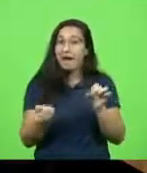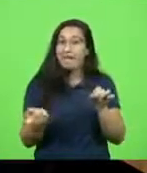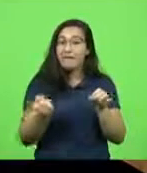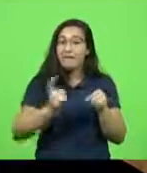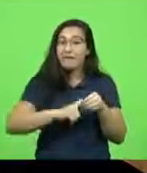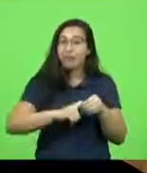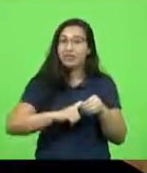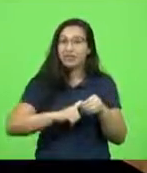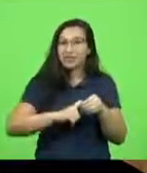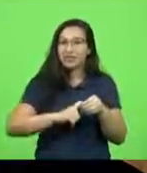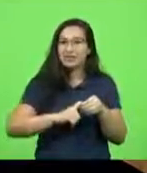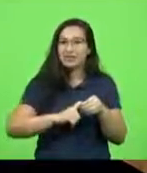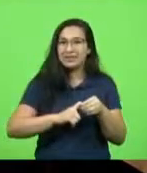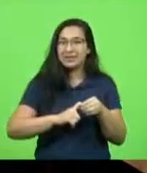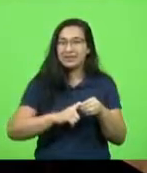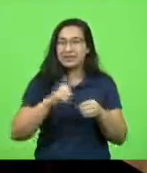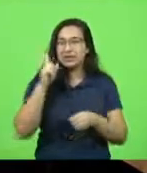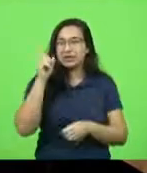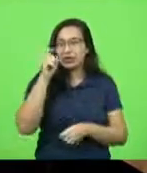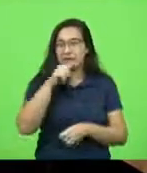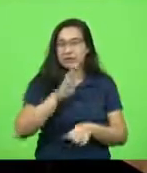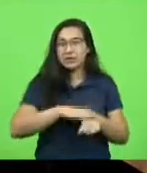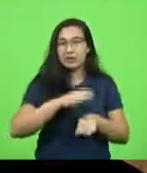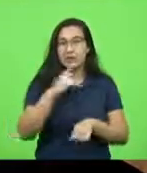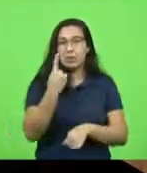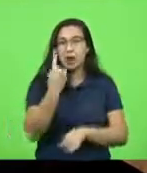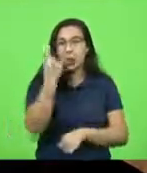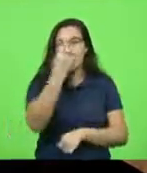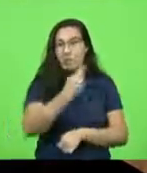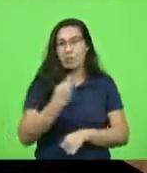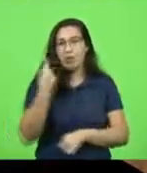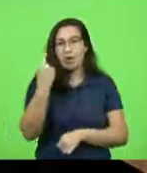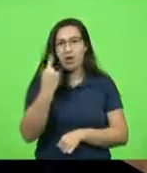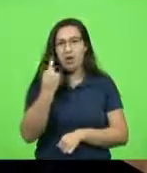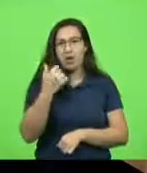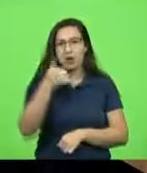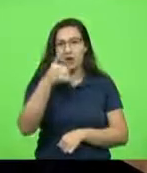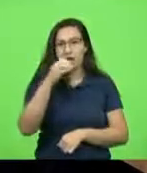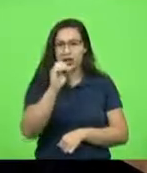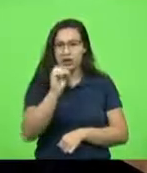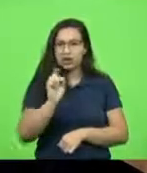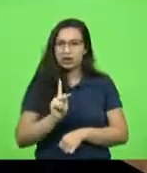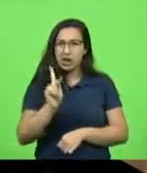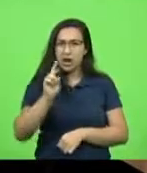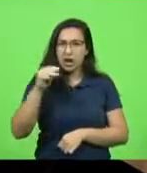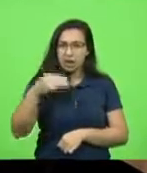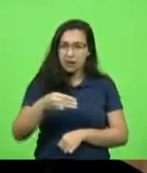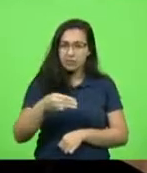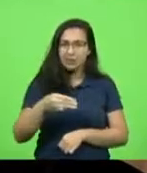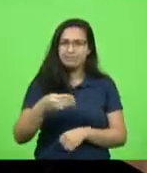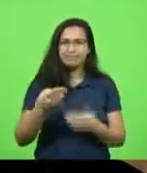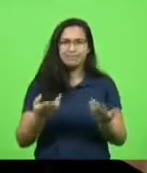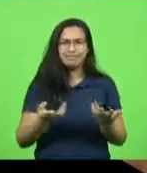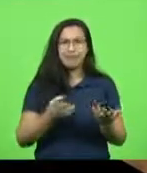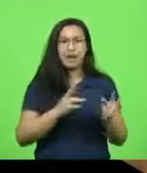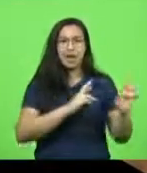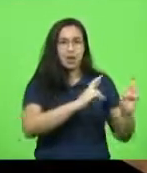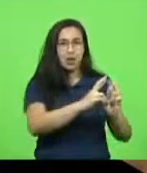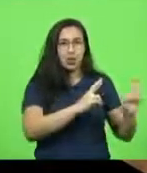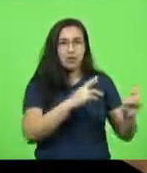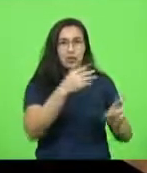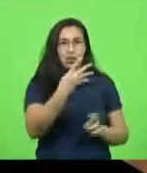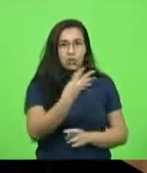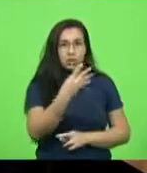fazer 10km levamos mais de uma hora ou seja assim como foi colocada a questão da br-470